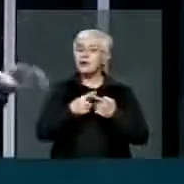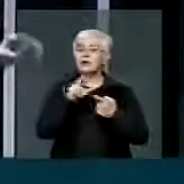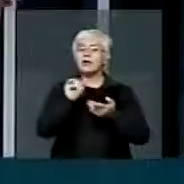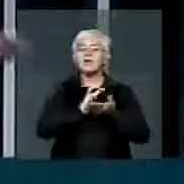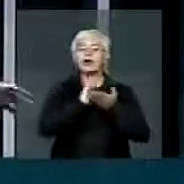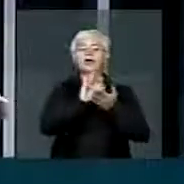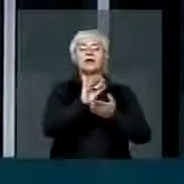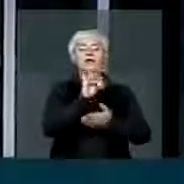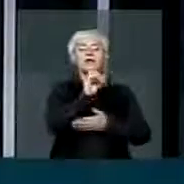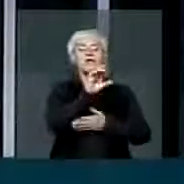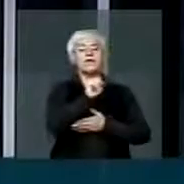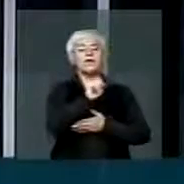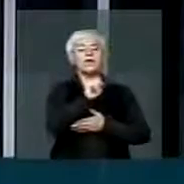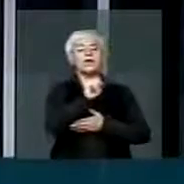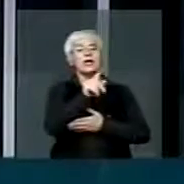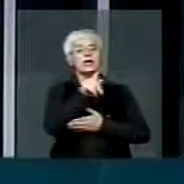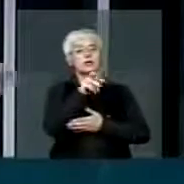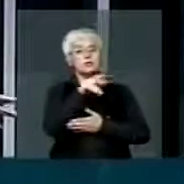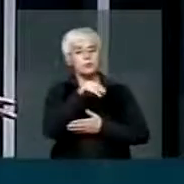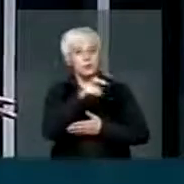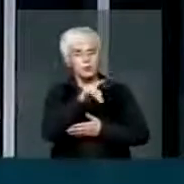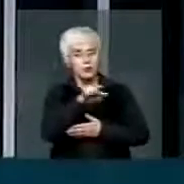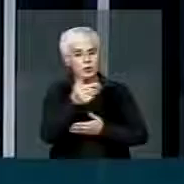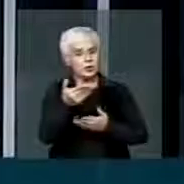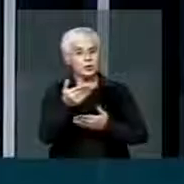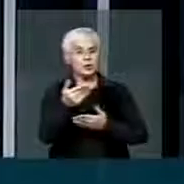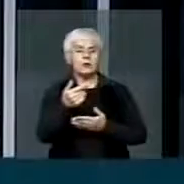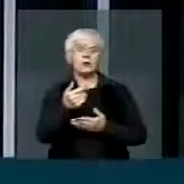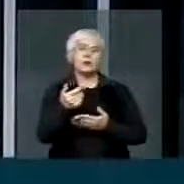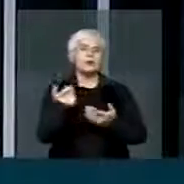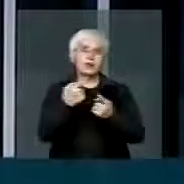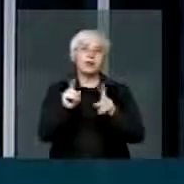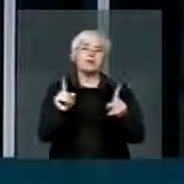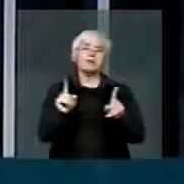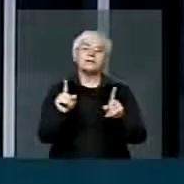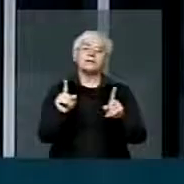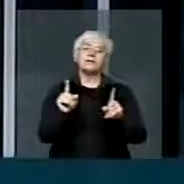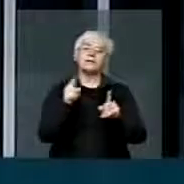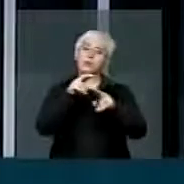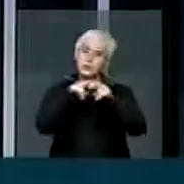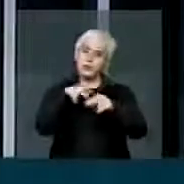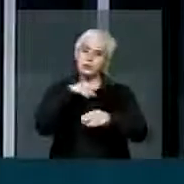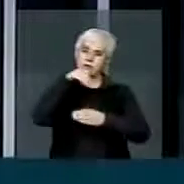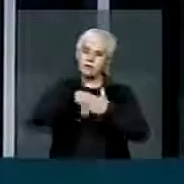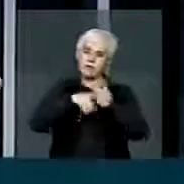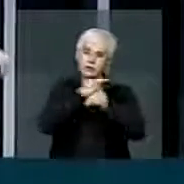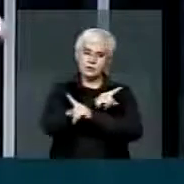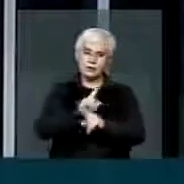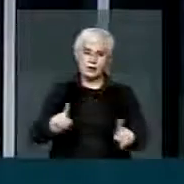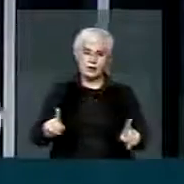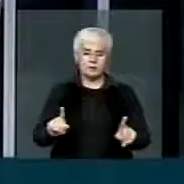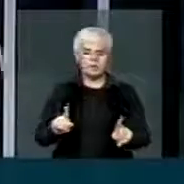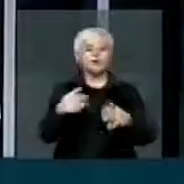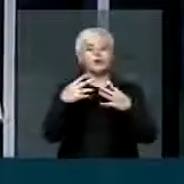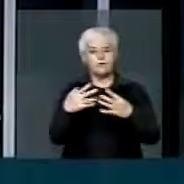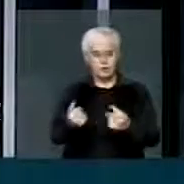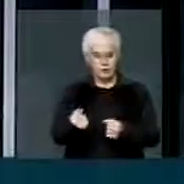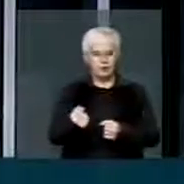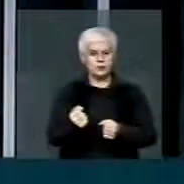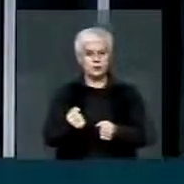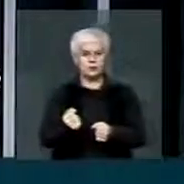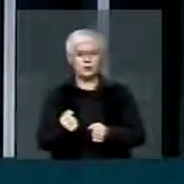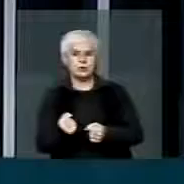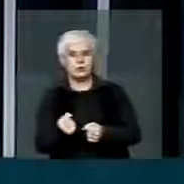a grande maioria dos parlamentares quer. Então, presidente, nós vamos